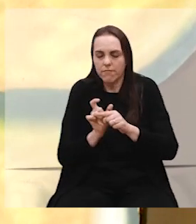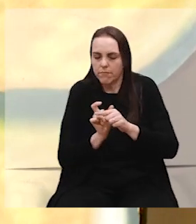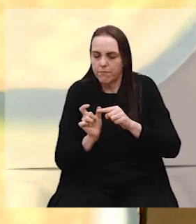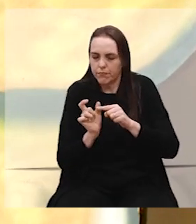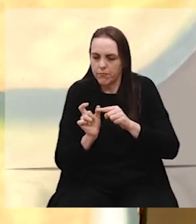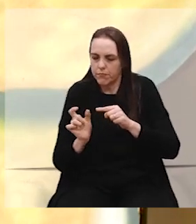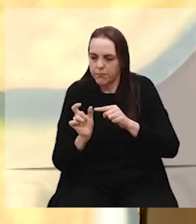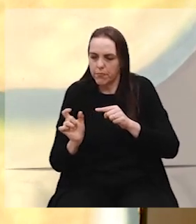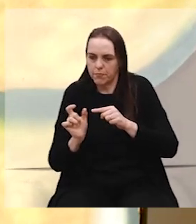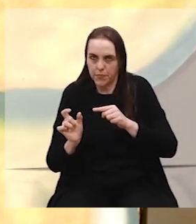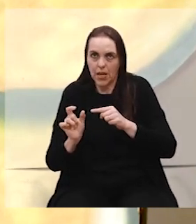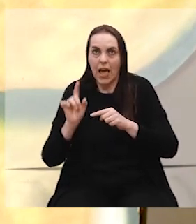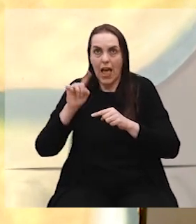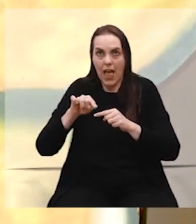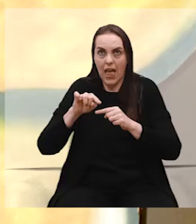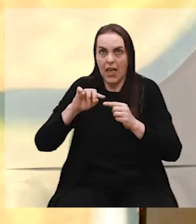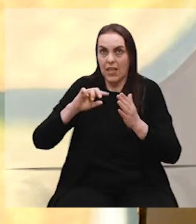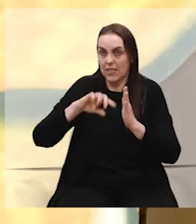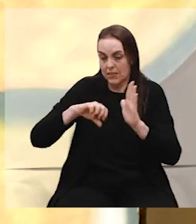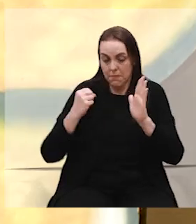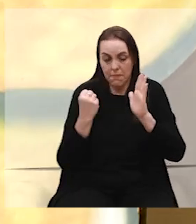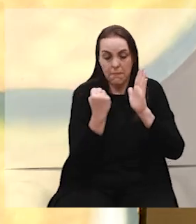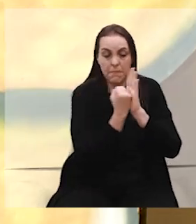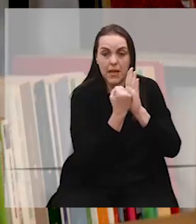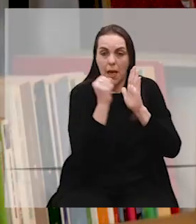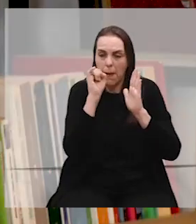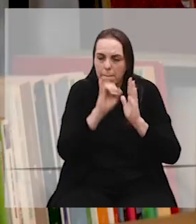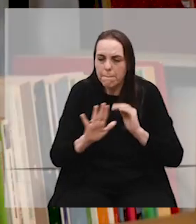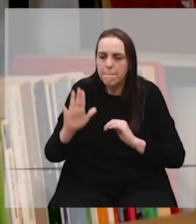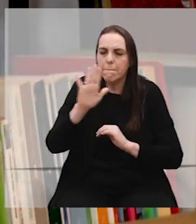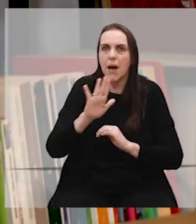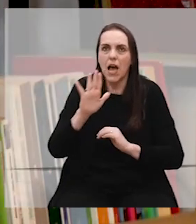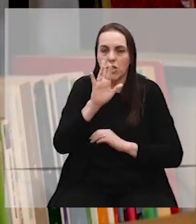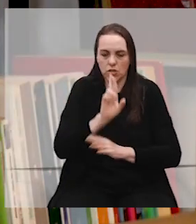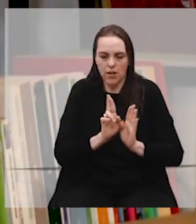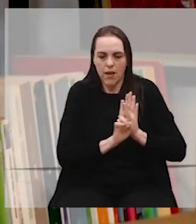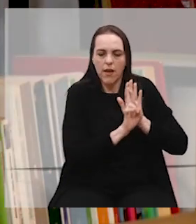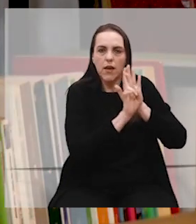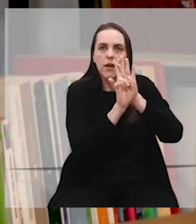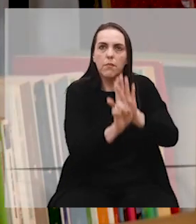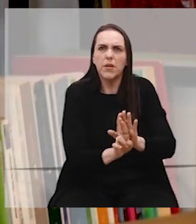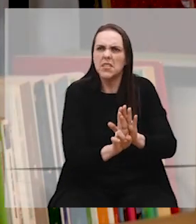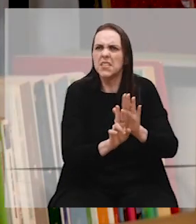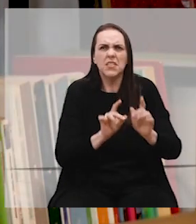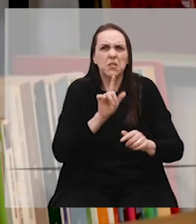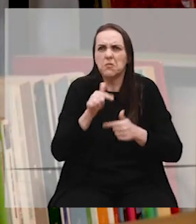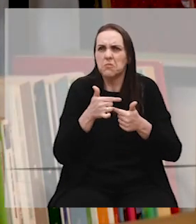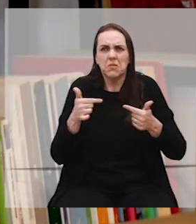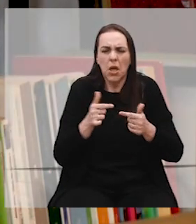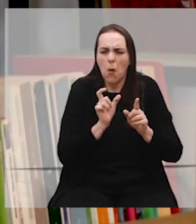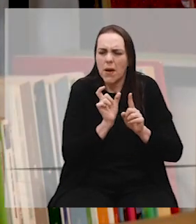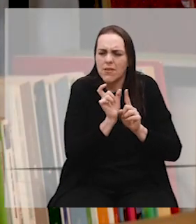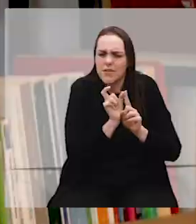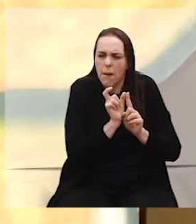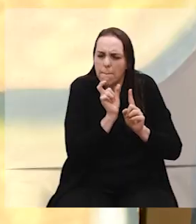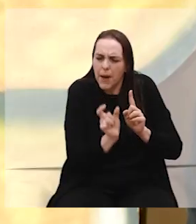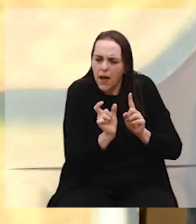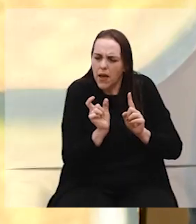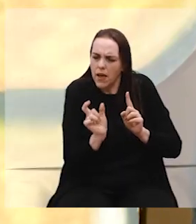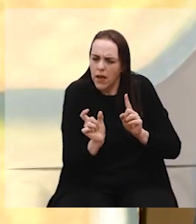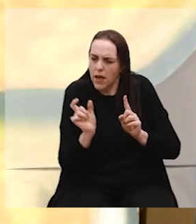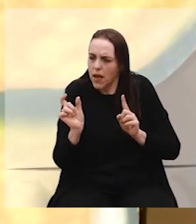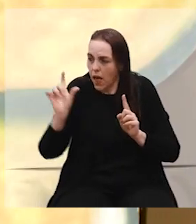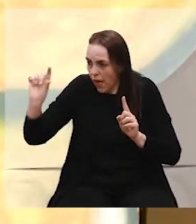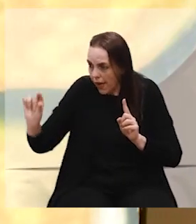a um símbolo, imagem, que representa nem sequer uma sílaba,